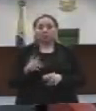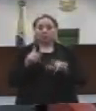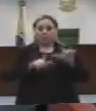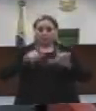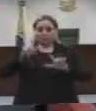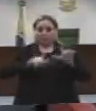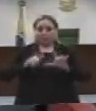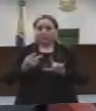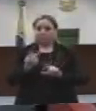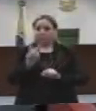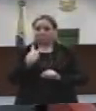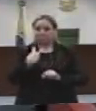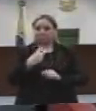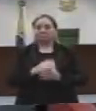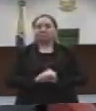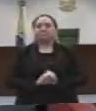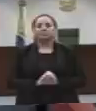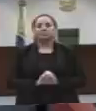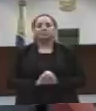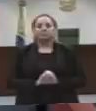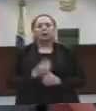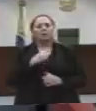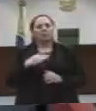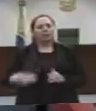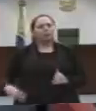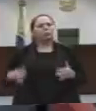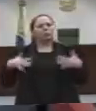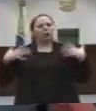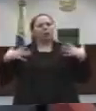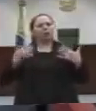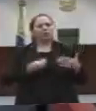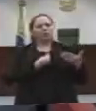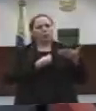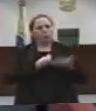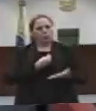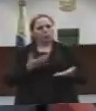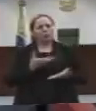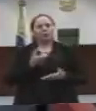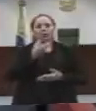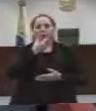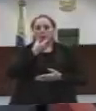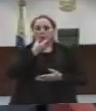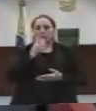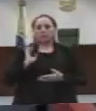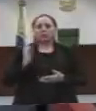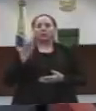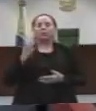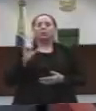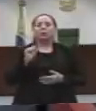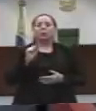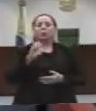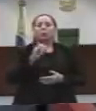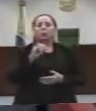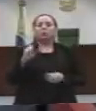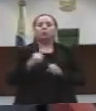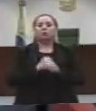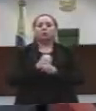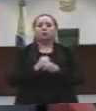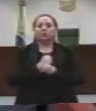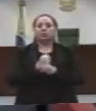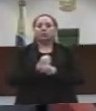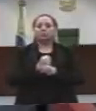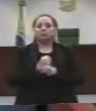Justiça Ministro que alegria estar aqui hoje no dia que a Inglaterra comemora 800 anos da Magna